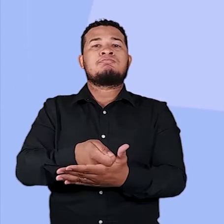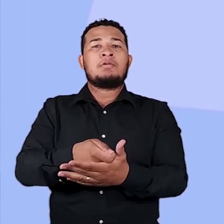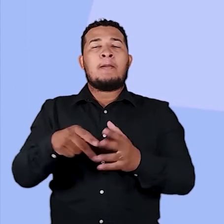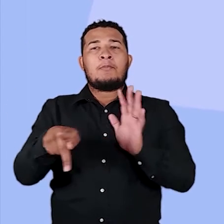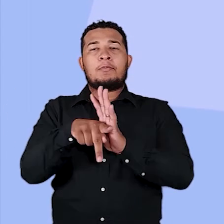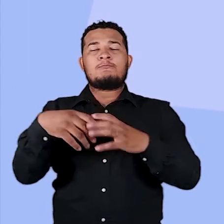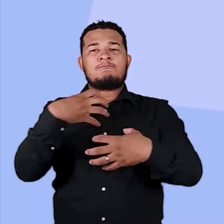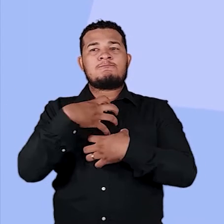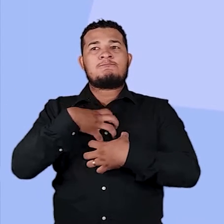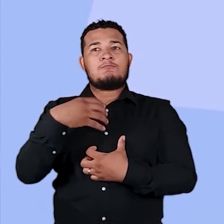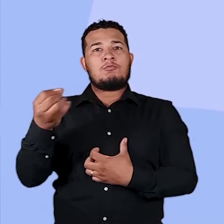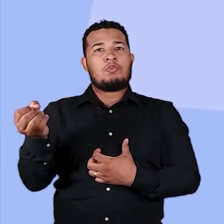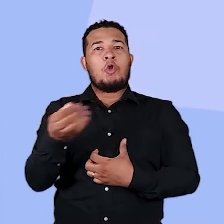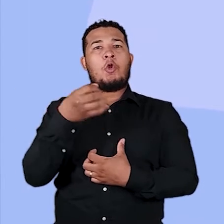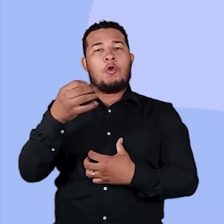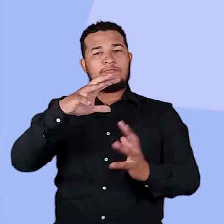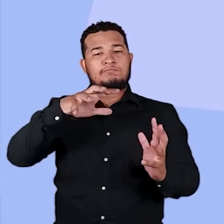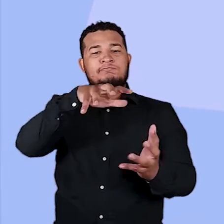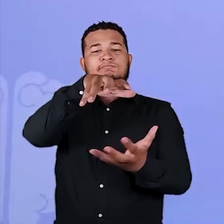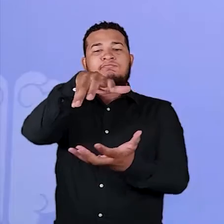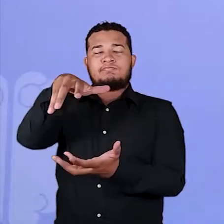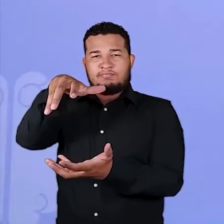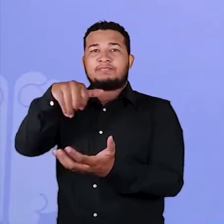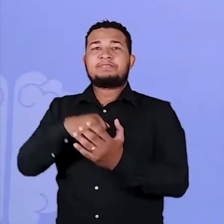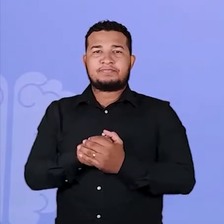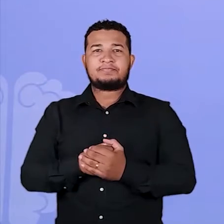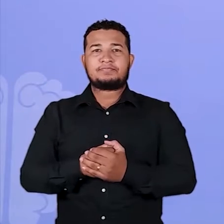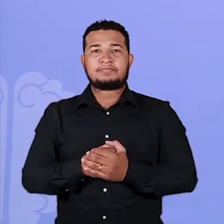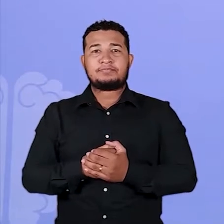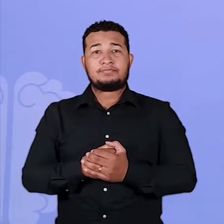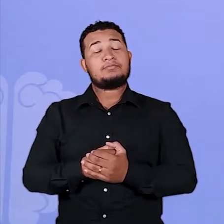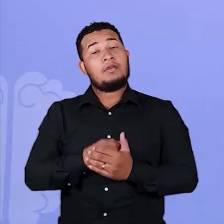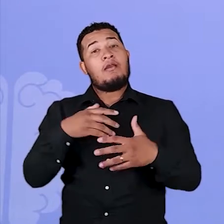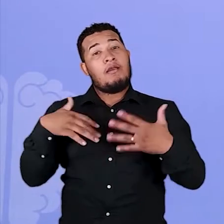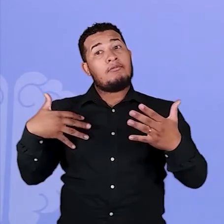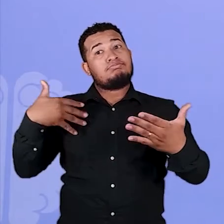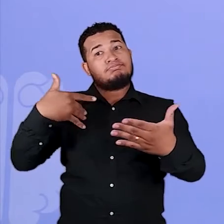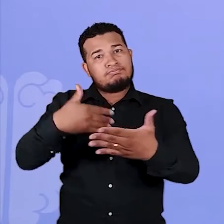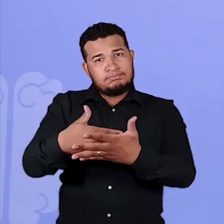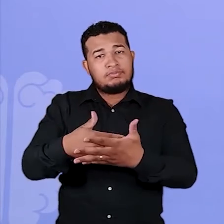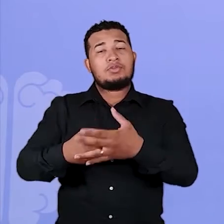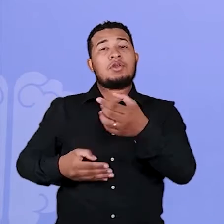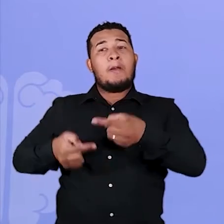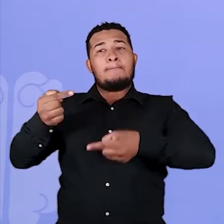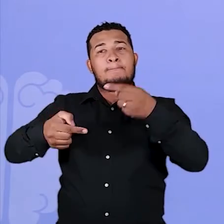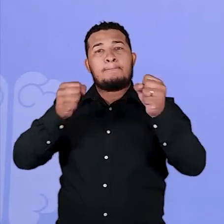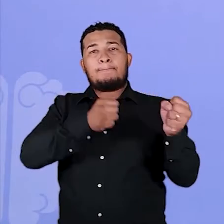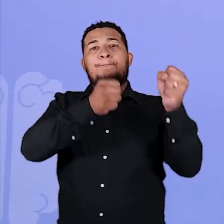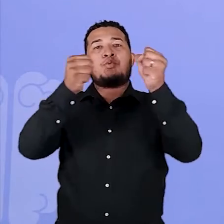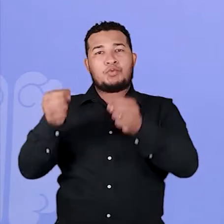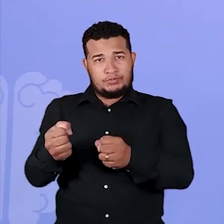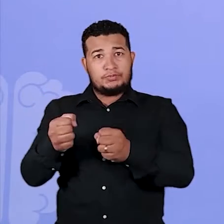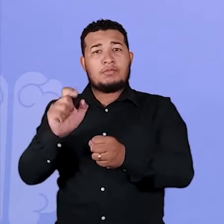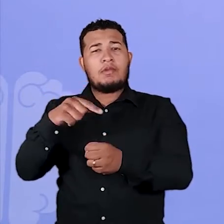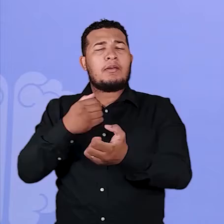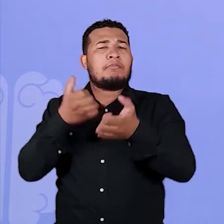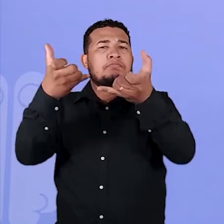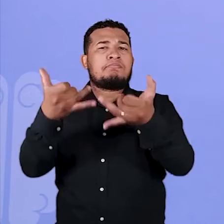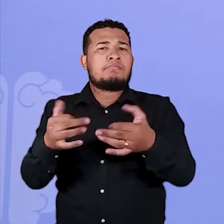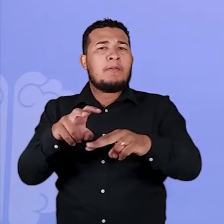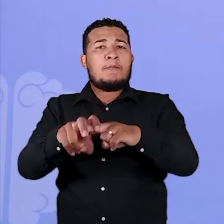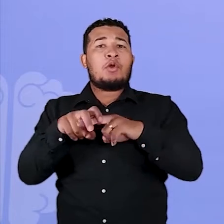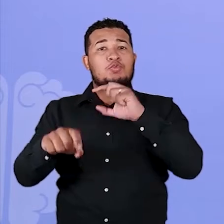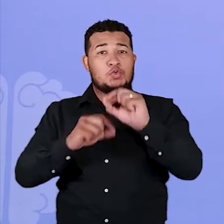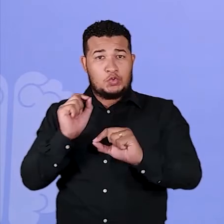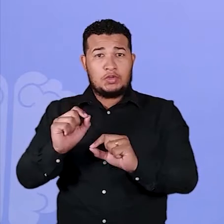um mundo novo que está nascendo. Até então, o poder político era justificado a